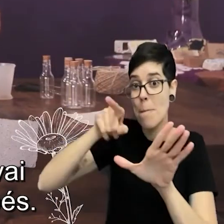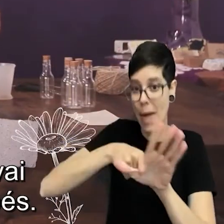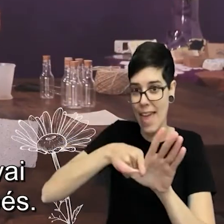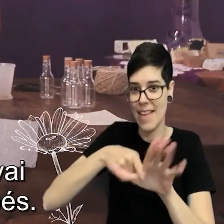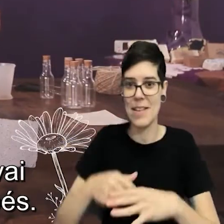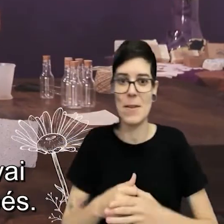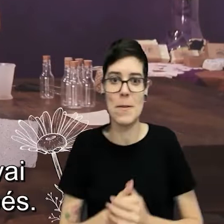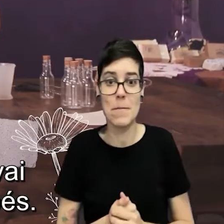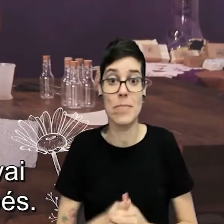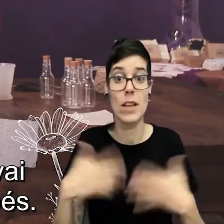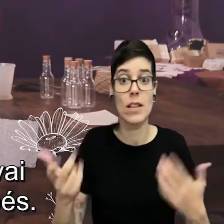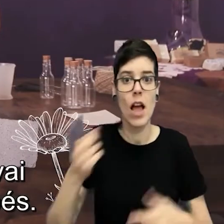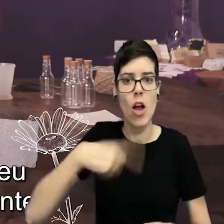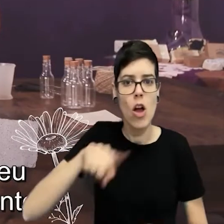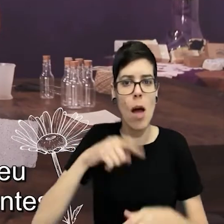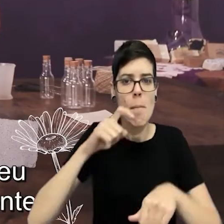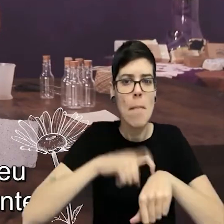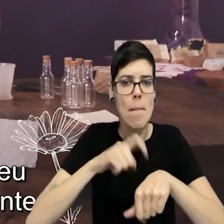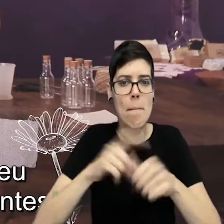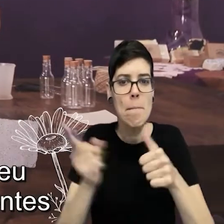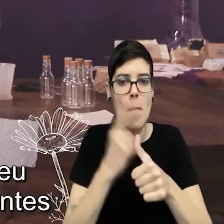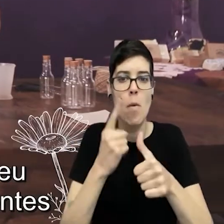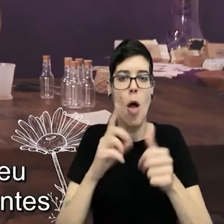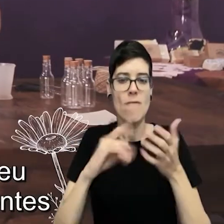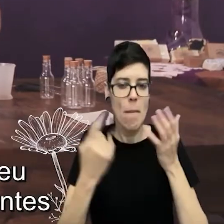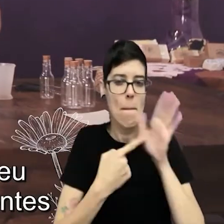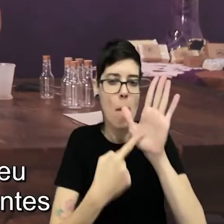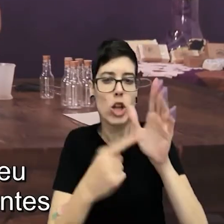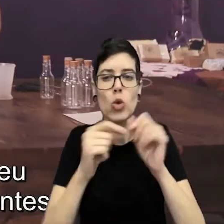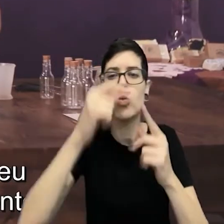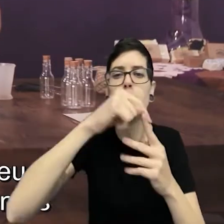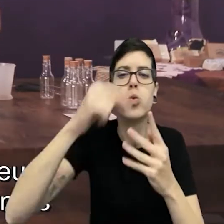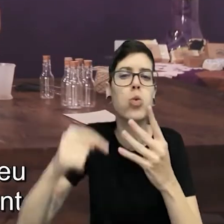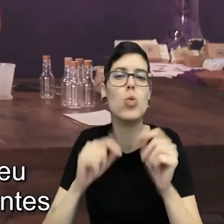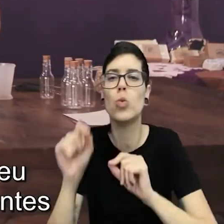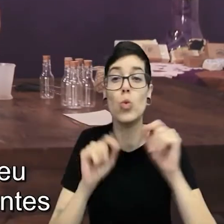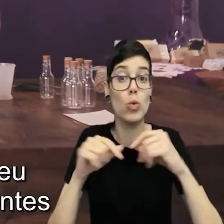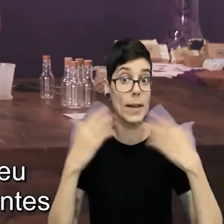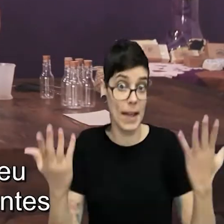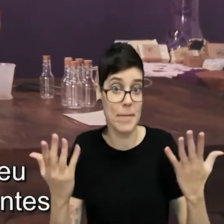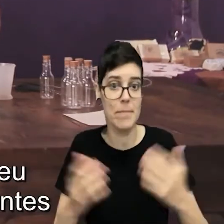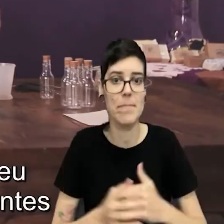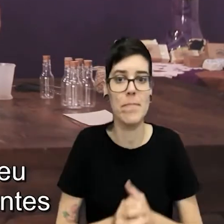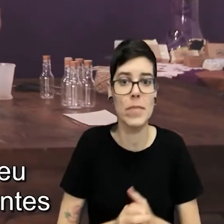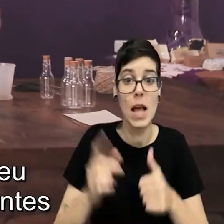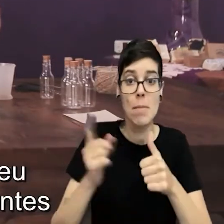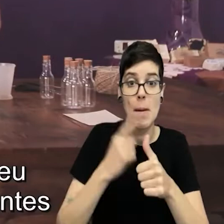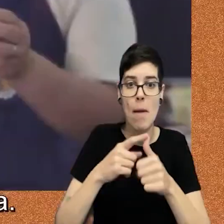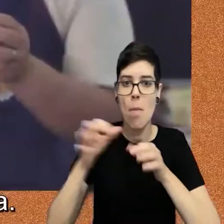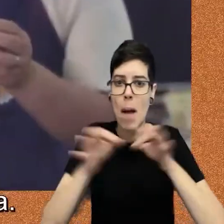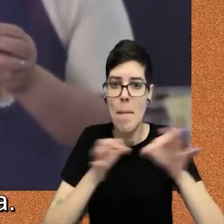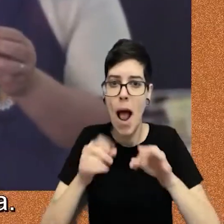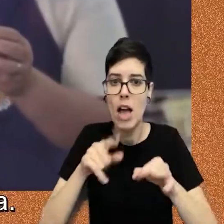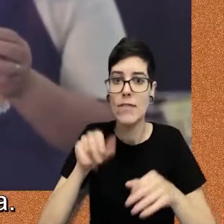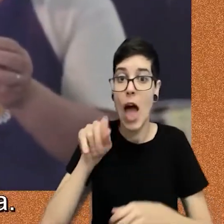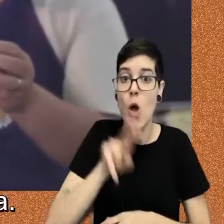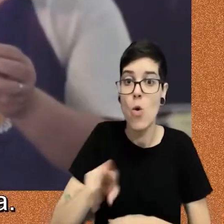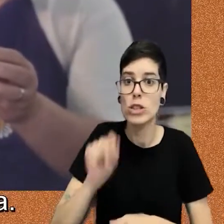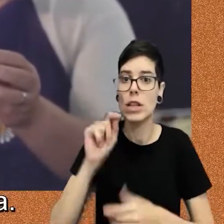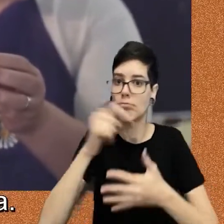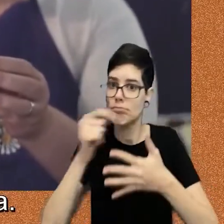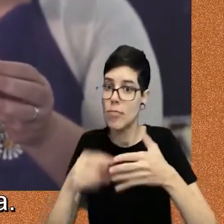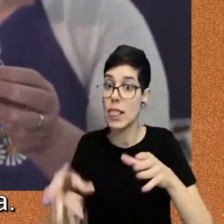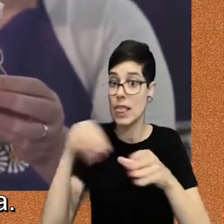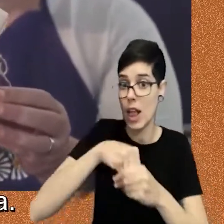como se faz o escalda-pés. Estão numa sala com uma mesa de madeira. Momento, eu vou mostrar quais são os ingredientes principais